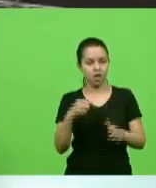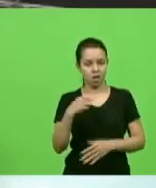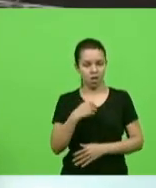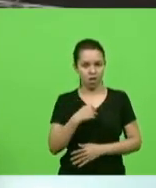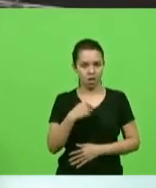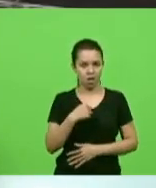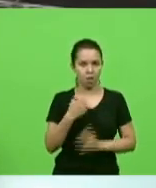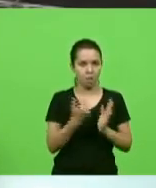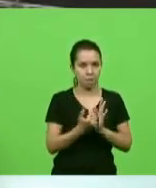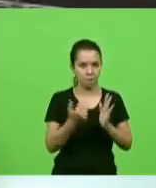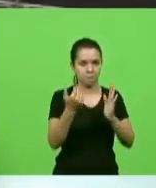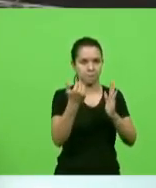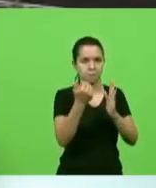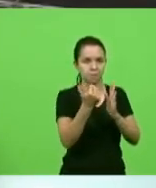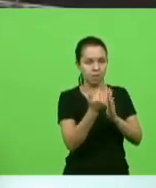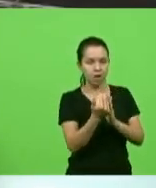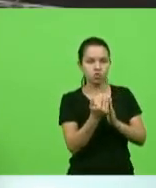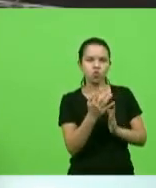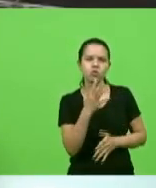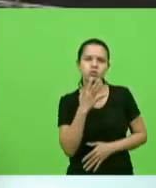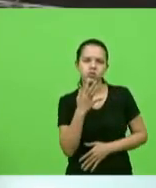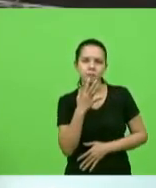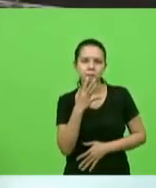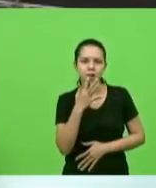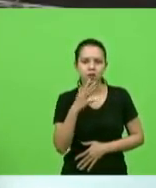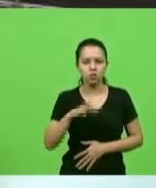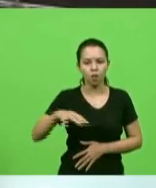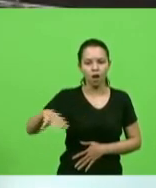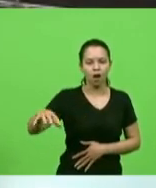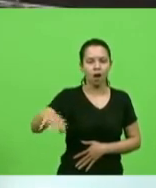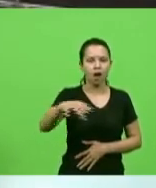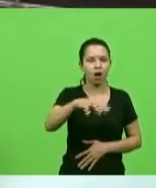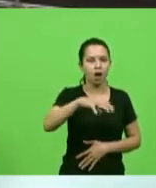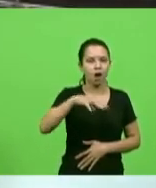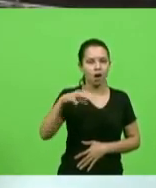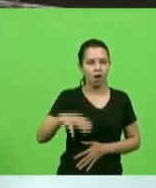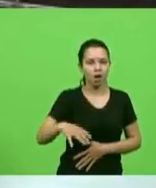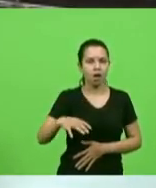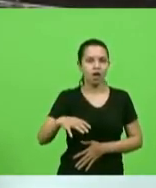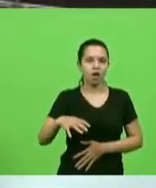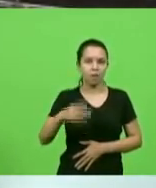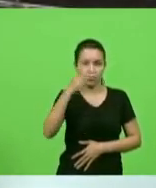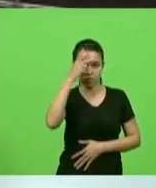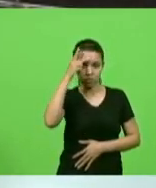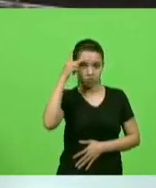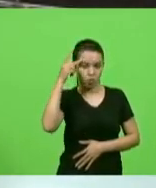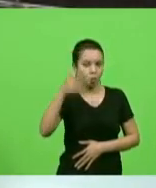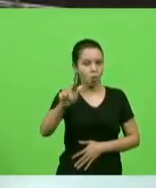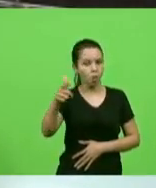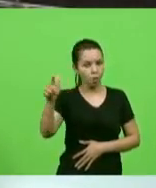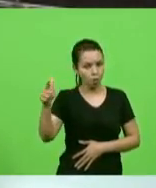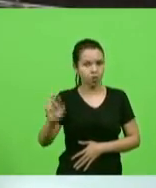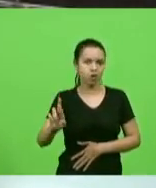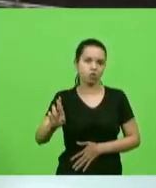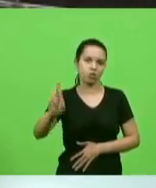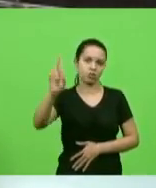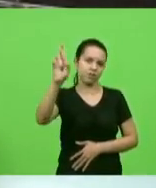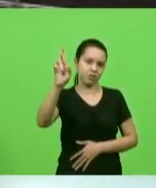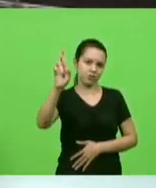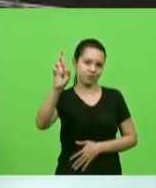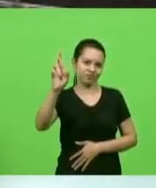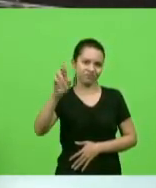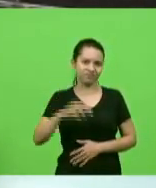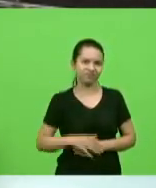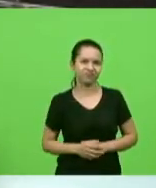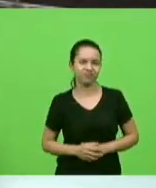a diárias que são dominadas pelos especialistas Esse é